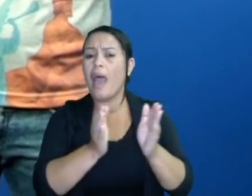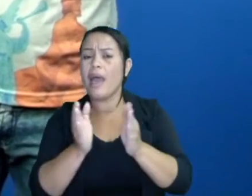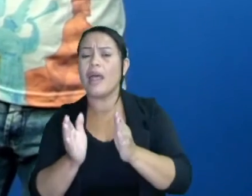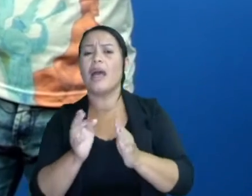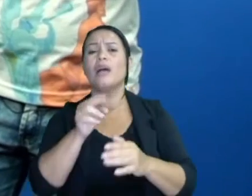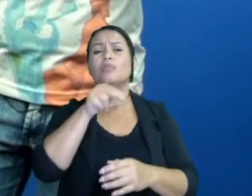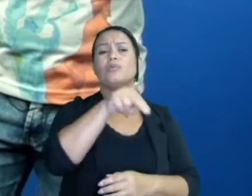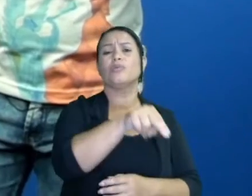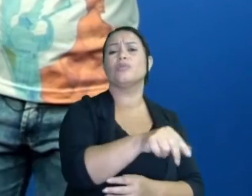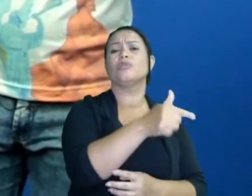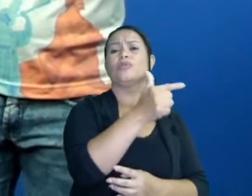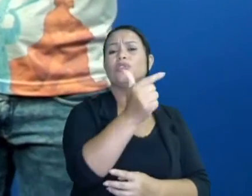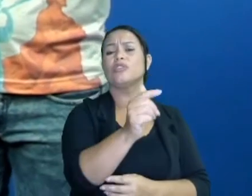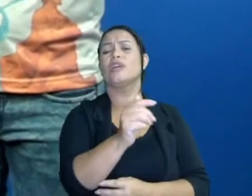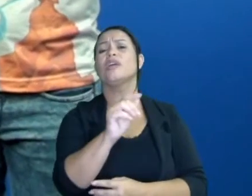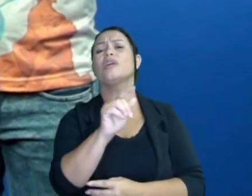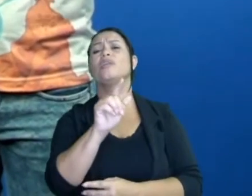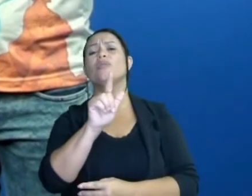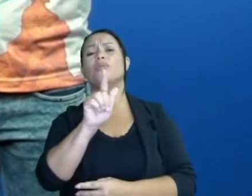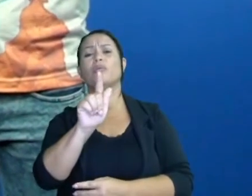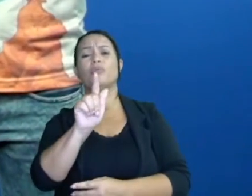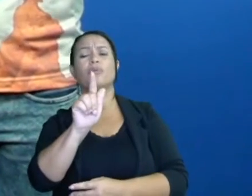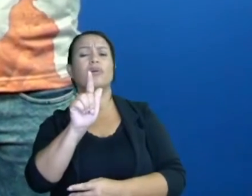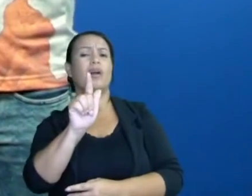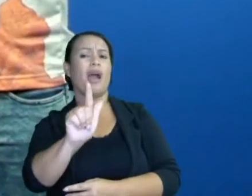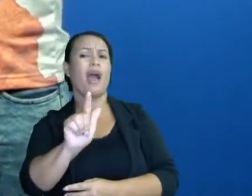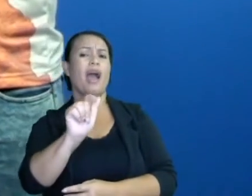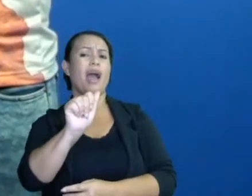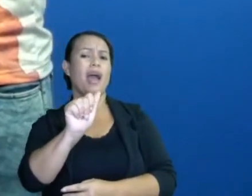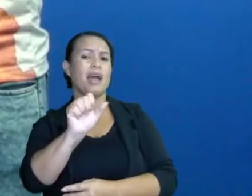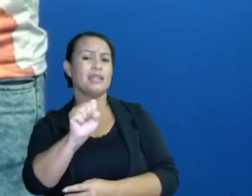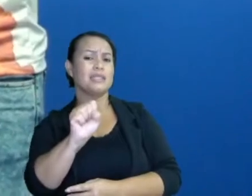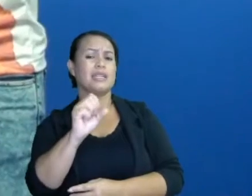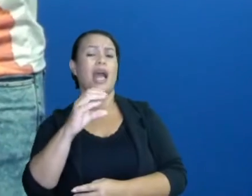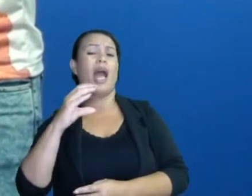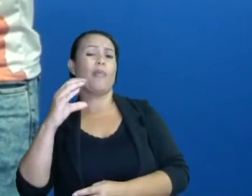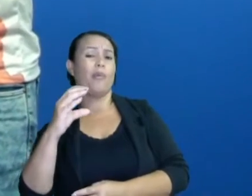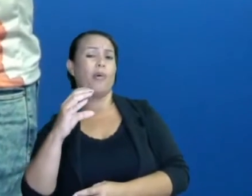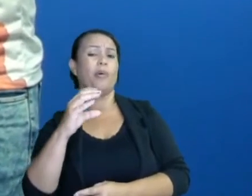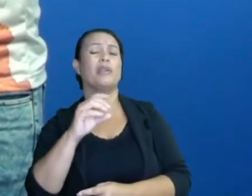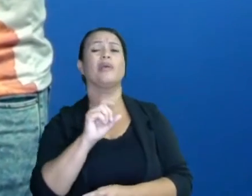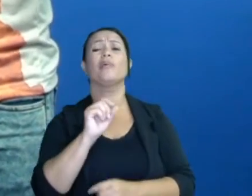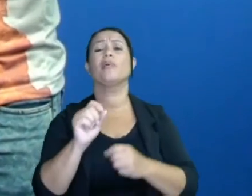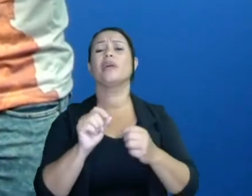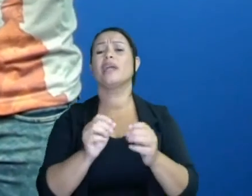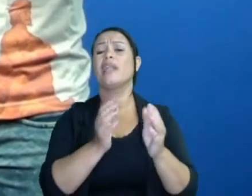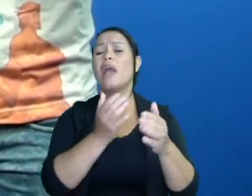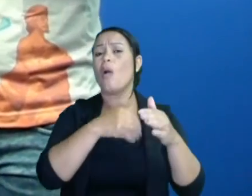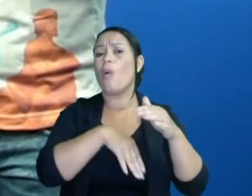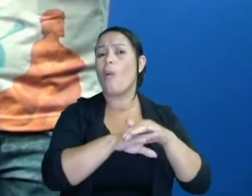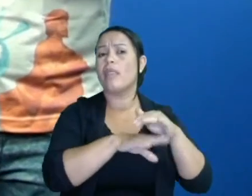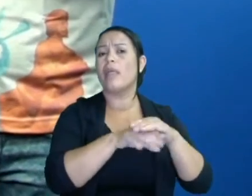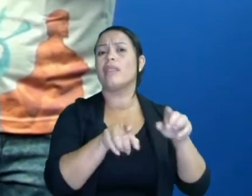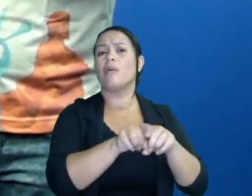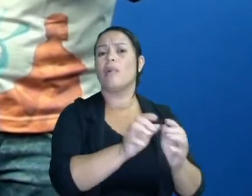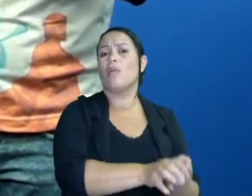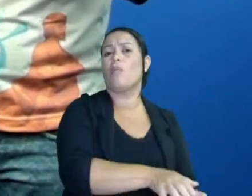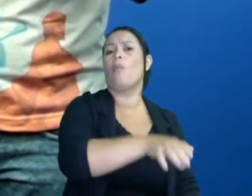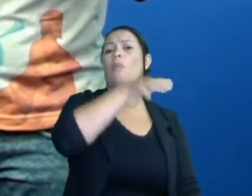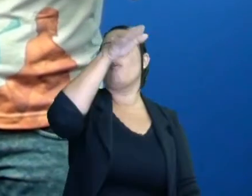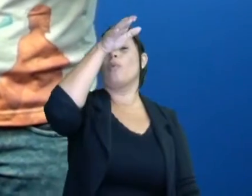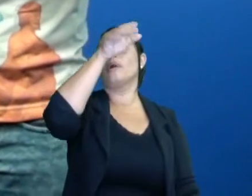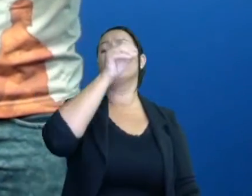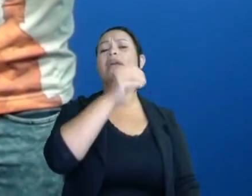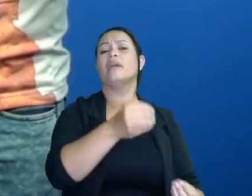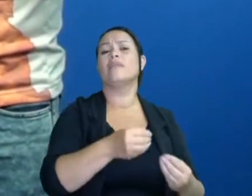gases, e é retirado esse oxigênio, ele é armazenado e distribuído para hospitais.